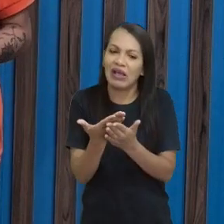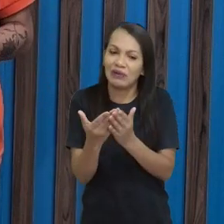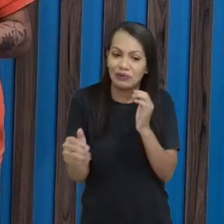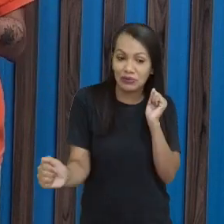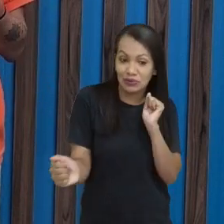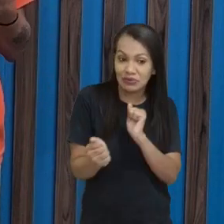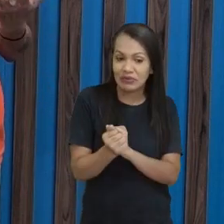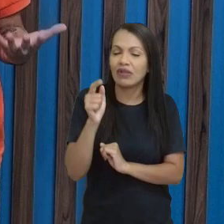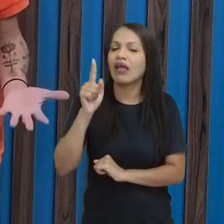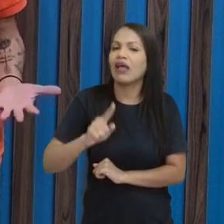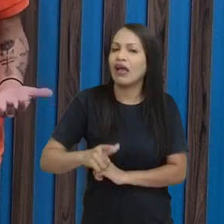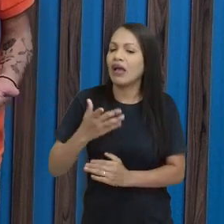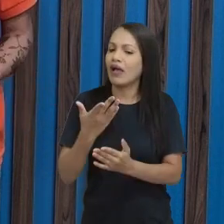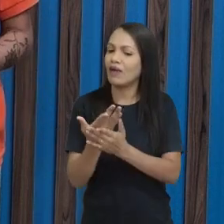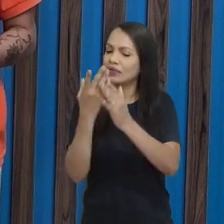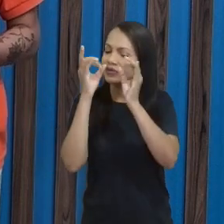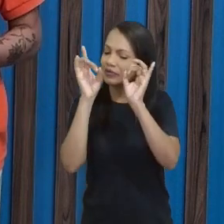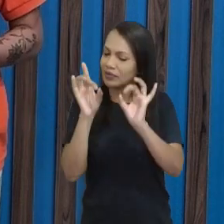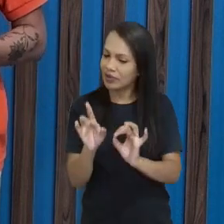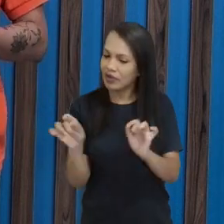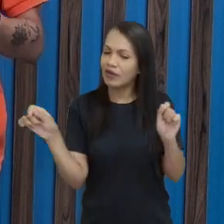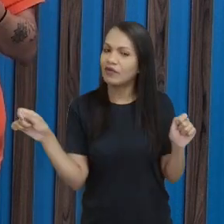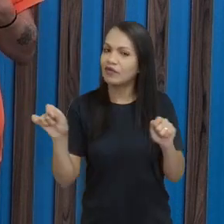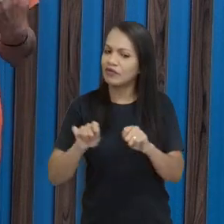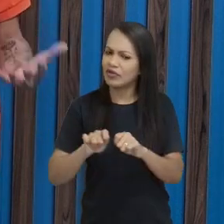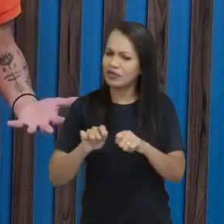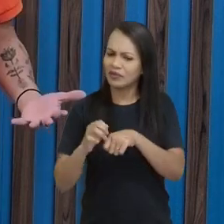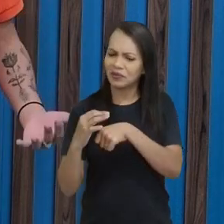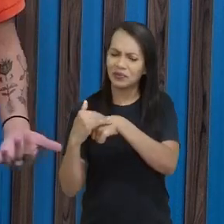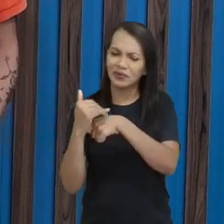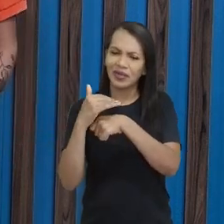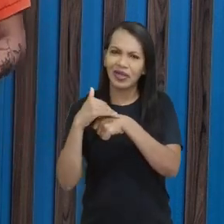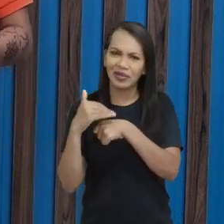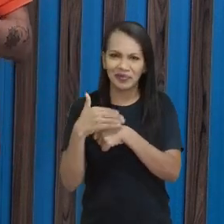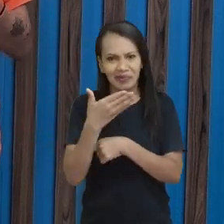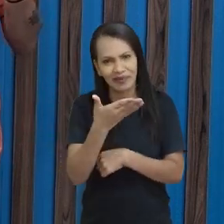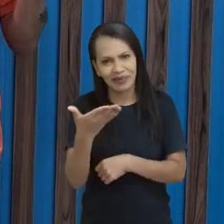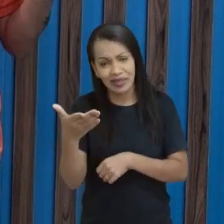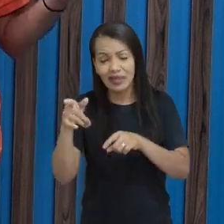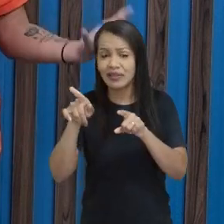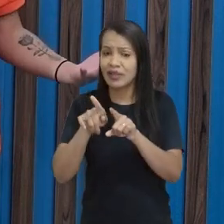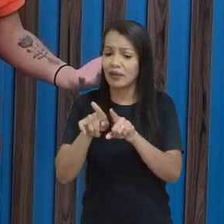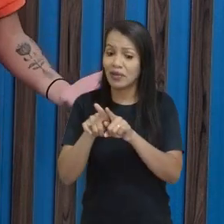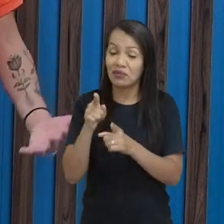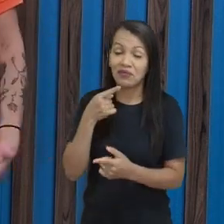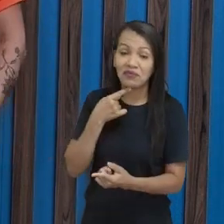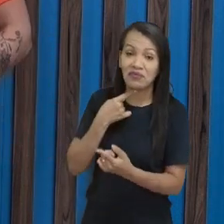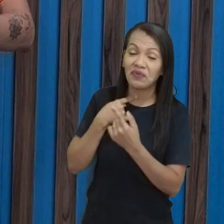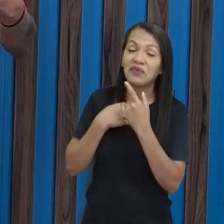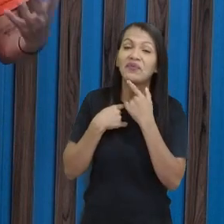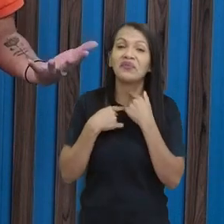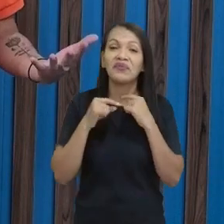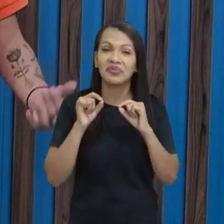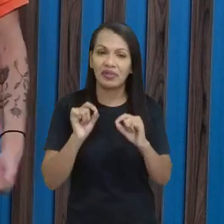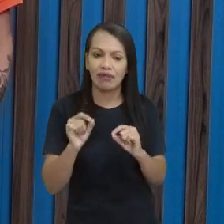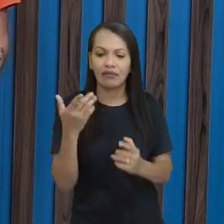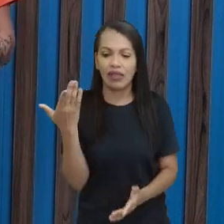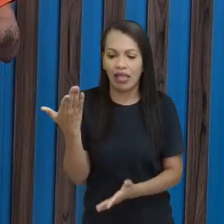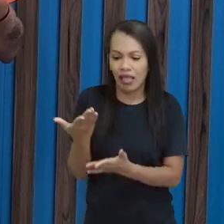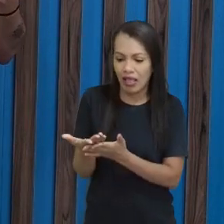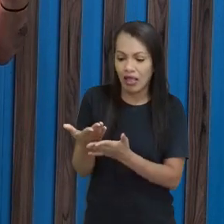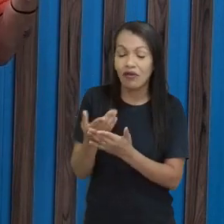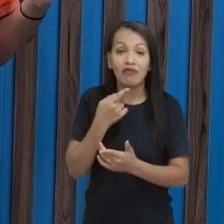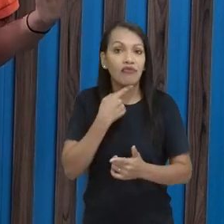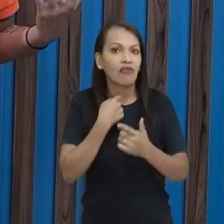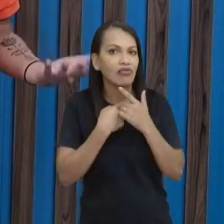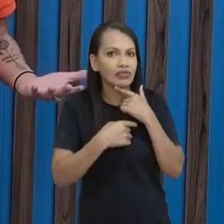hoje está bem especial. Foi feita aí com muito carinho e a gente aqui está com vontade de dar aula, vontade